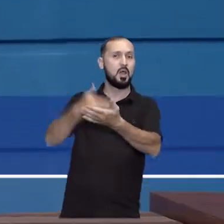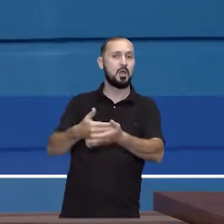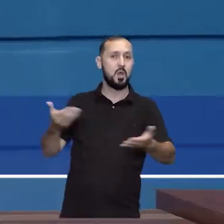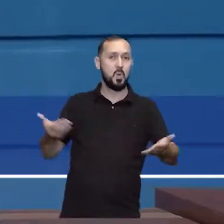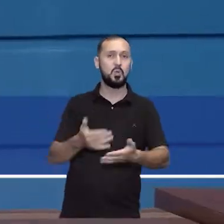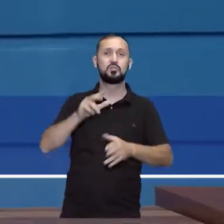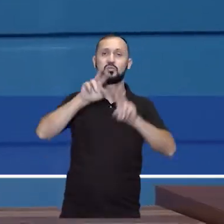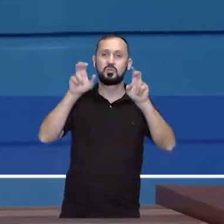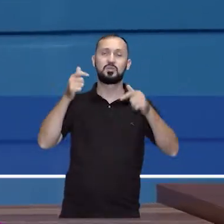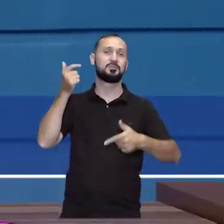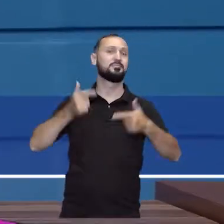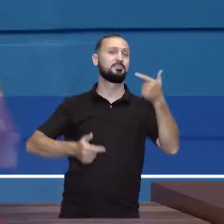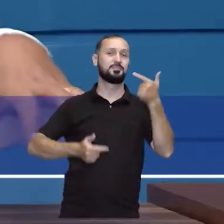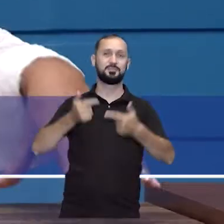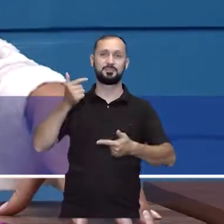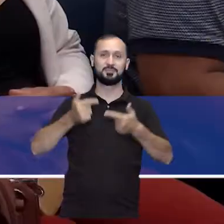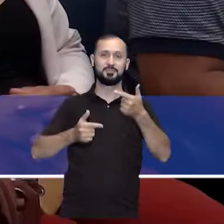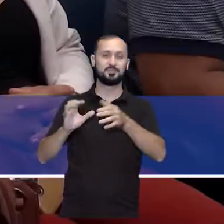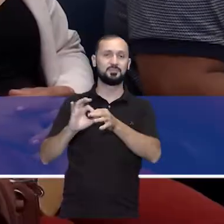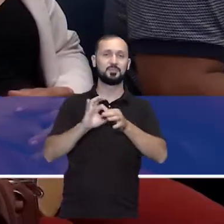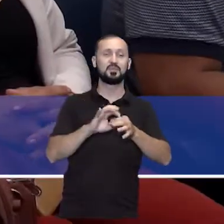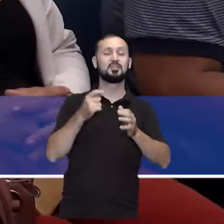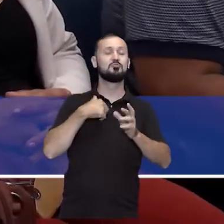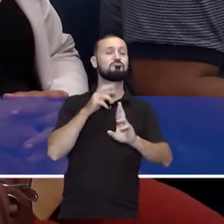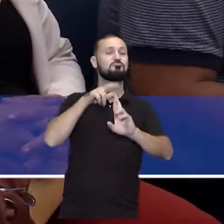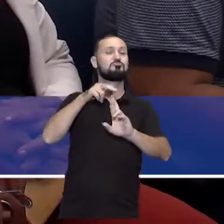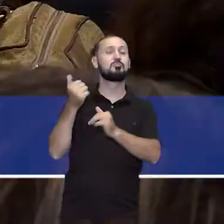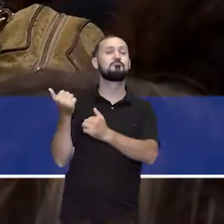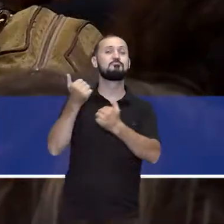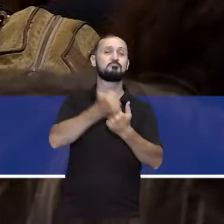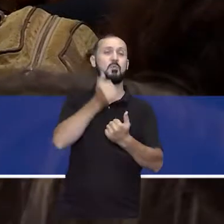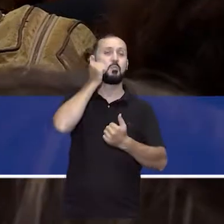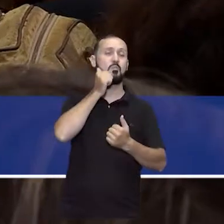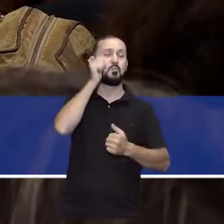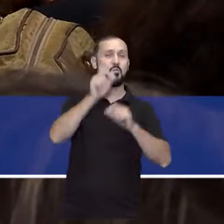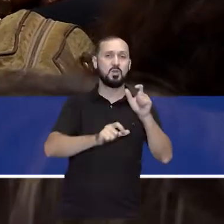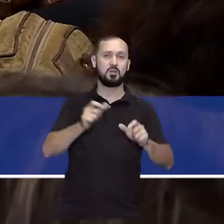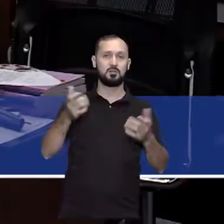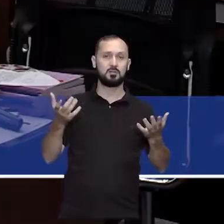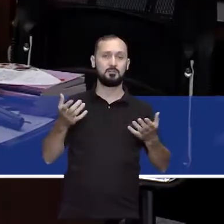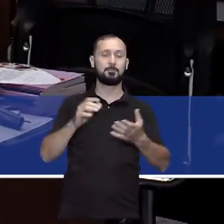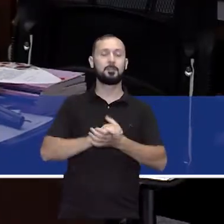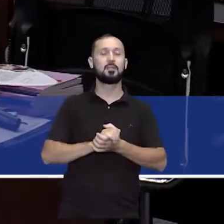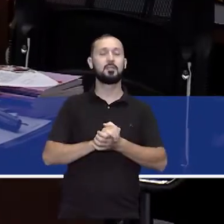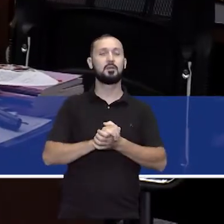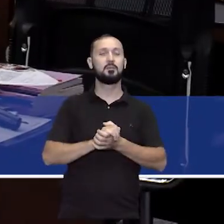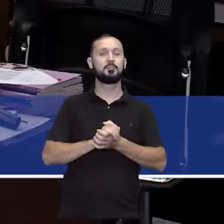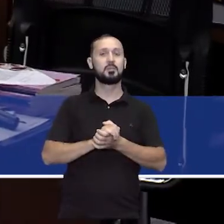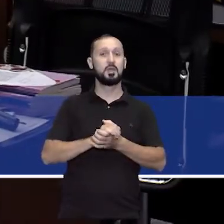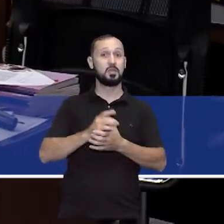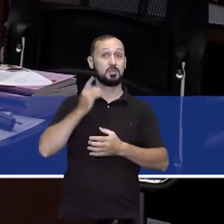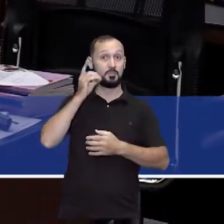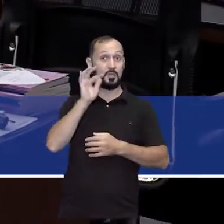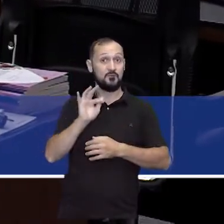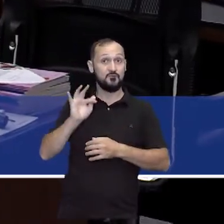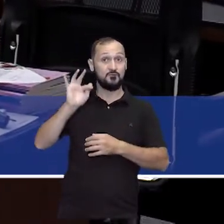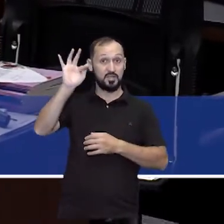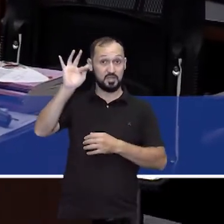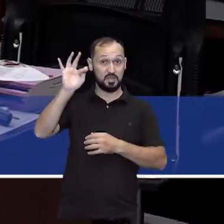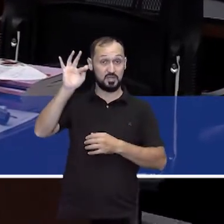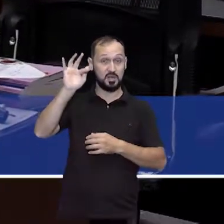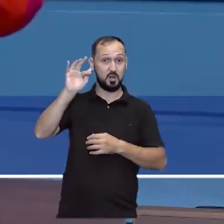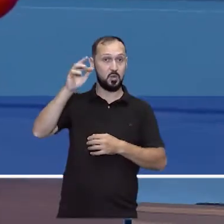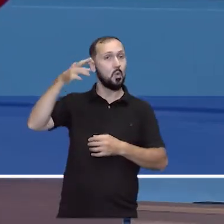que repercute até hoje no cenário político de baixa representatividade feminina. A deputada federal Rose